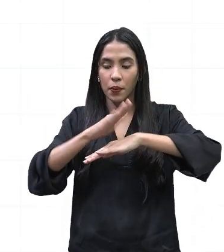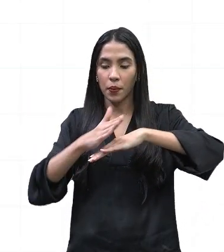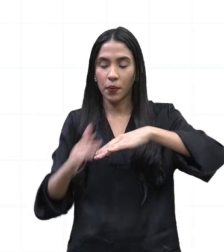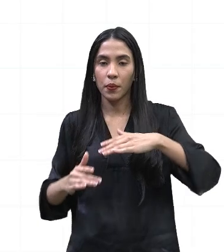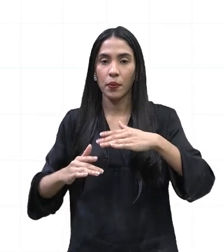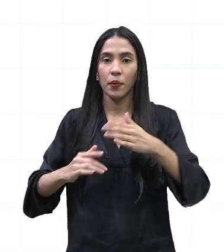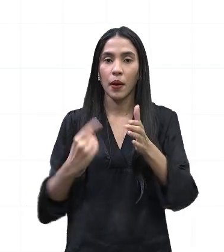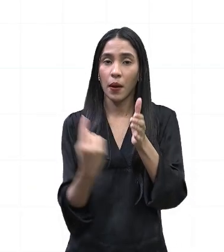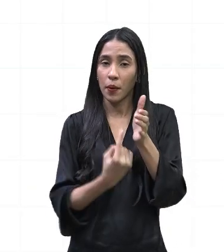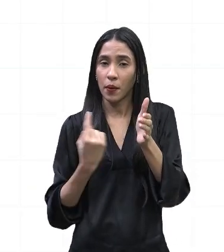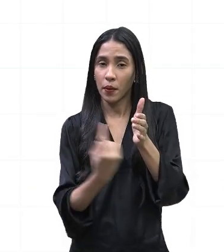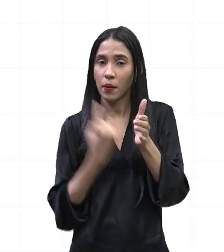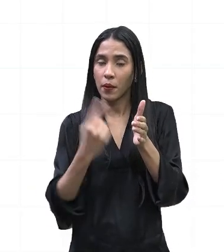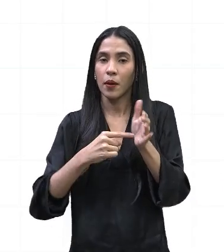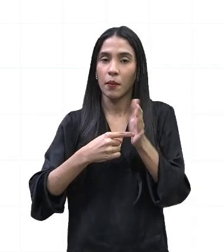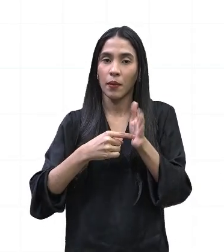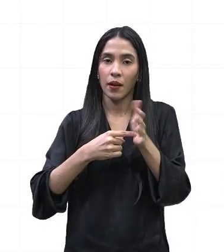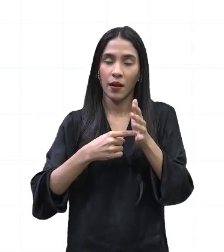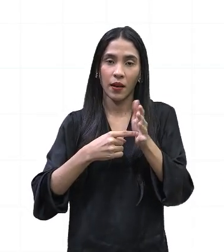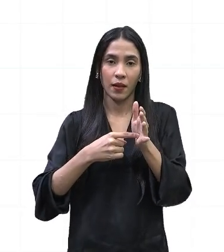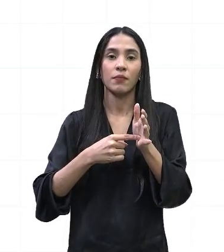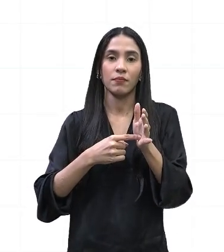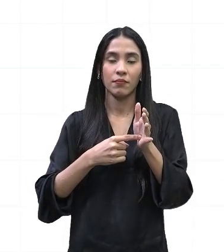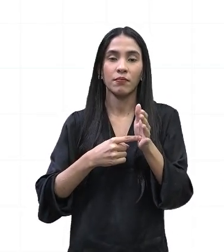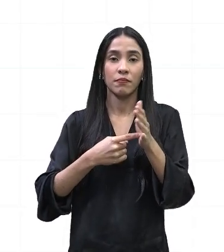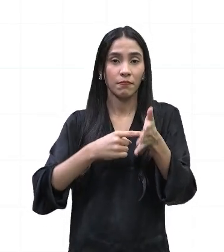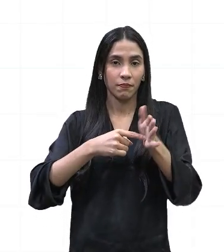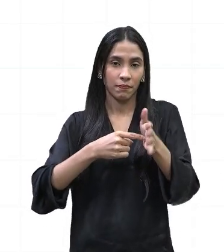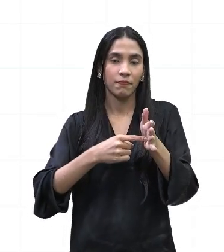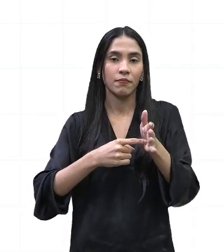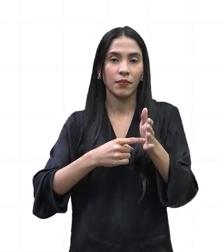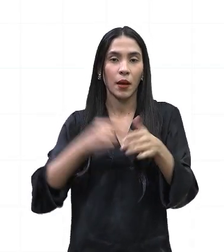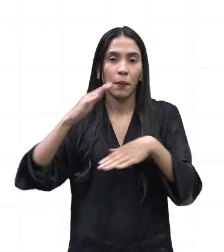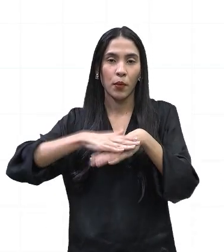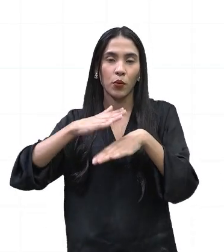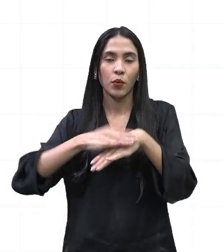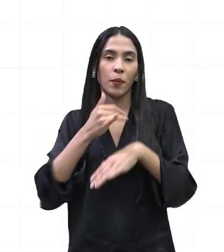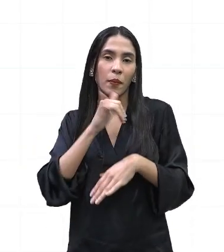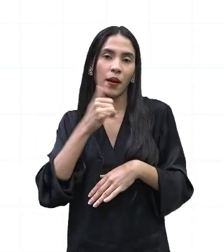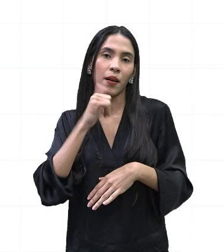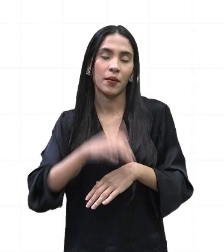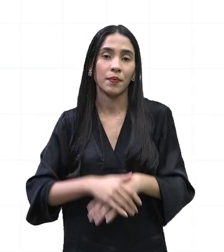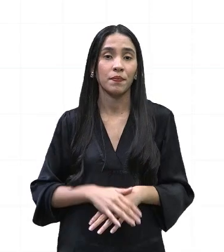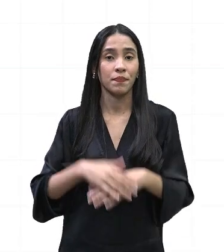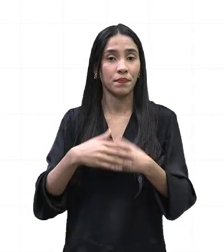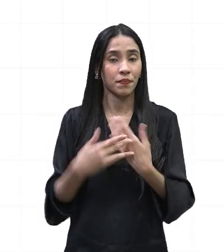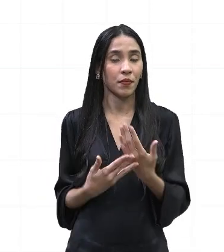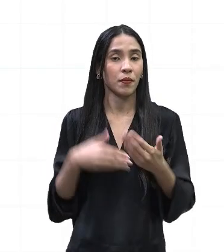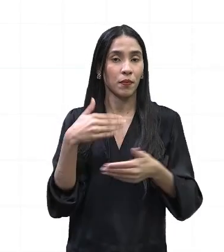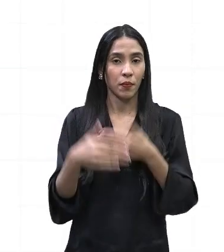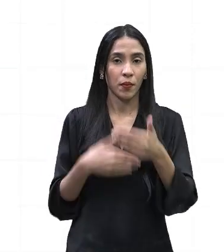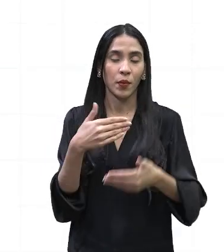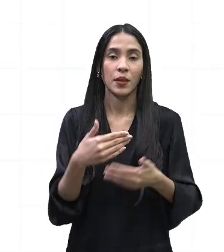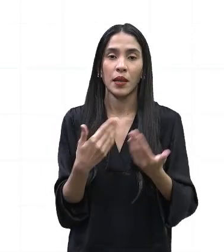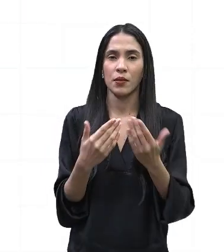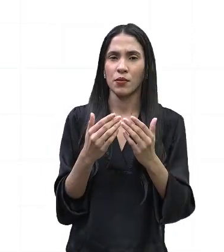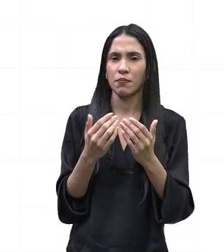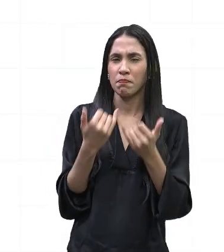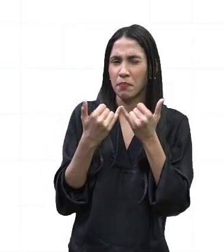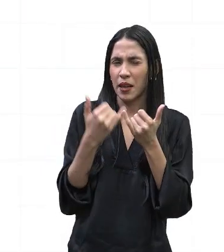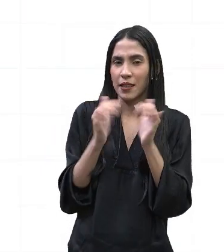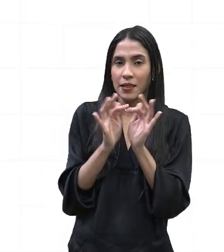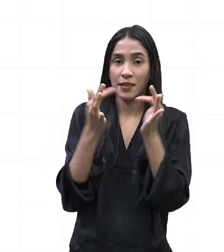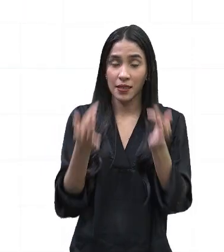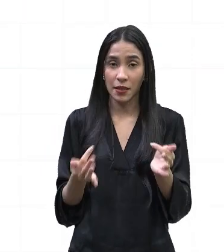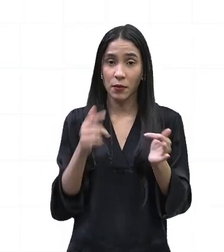girar a turbina, que por sua vez aciona o gerador que produz eletricidade. Então, basicamente o processo parece bem simples, né,